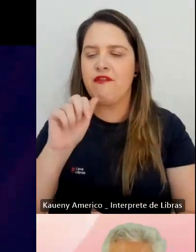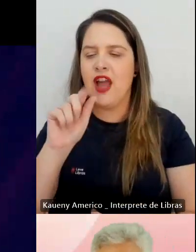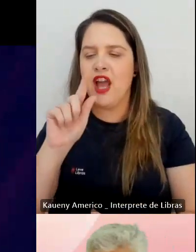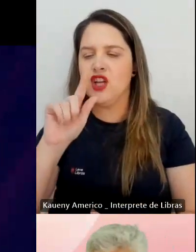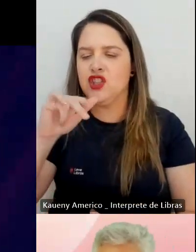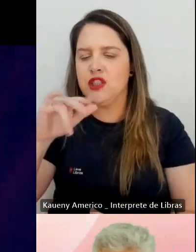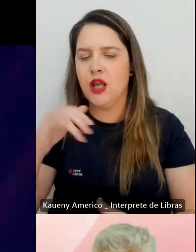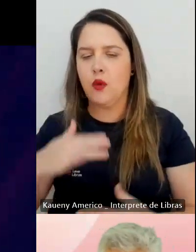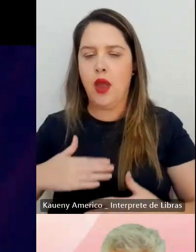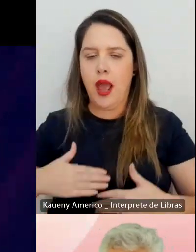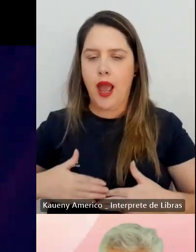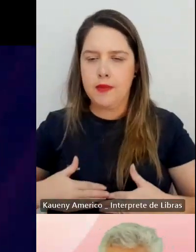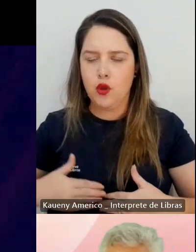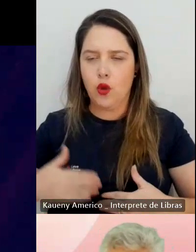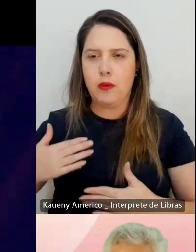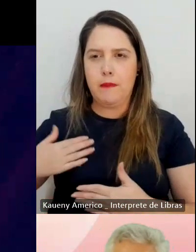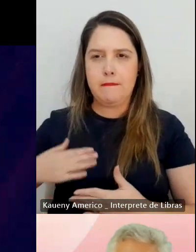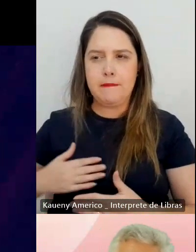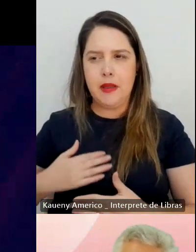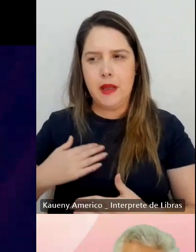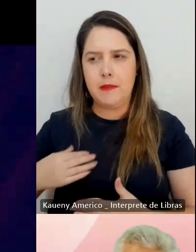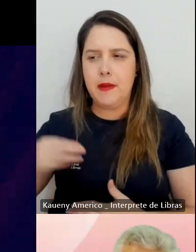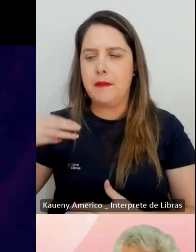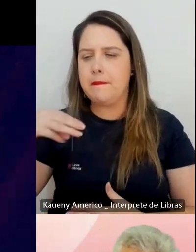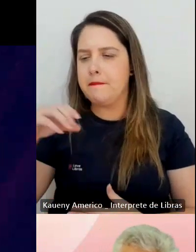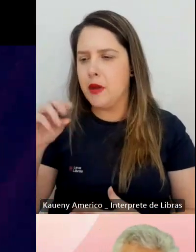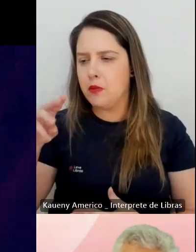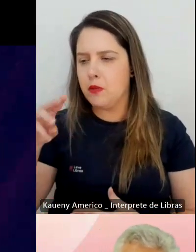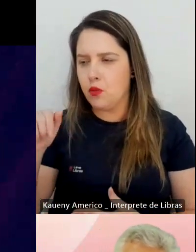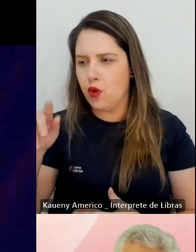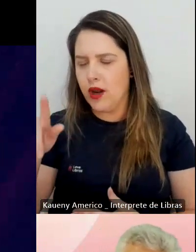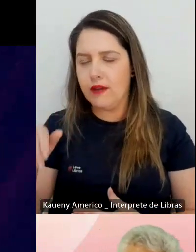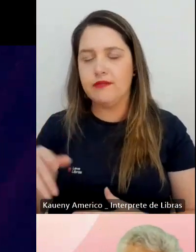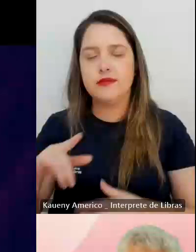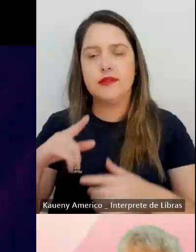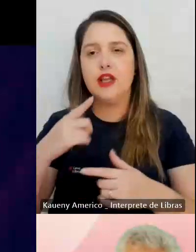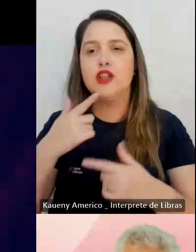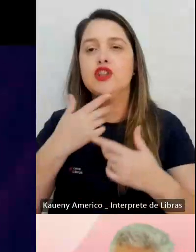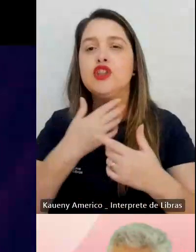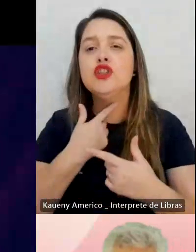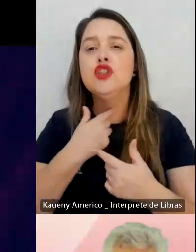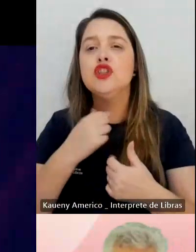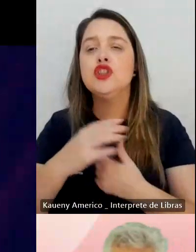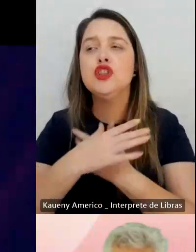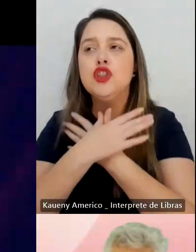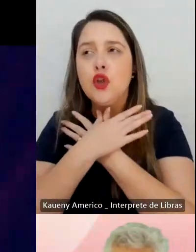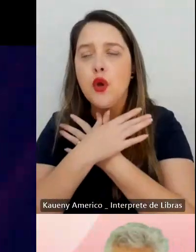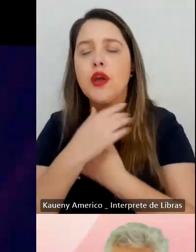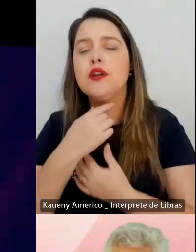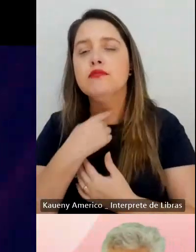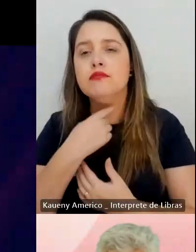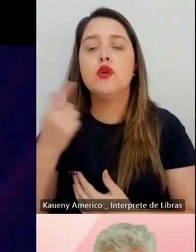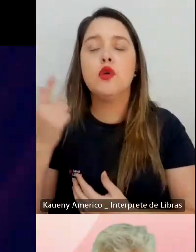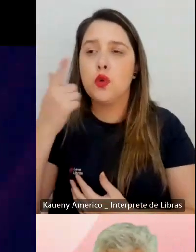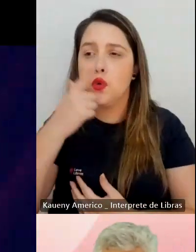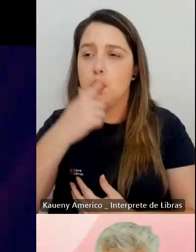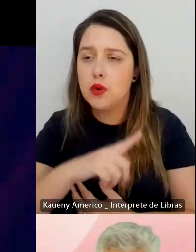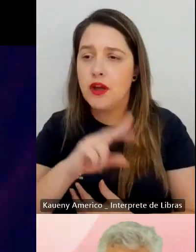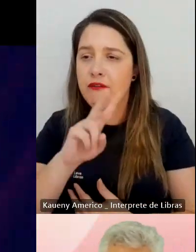das mamas ou a mamografia conforme a idade e ultrassom da tiroide. O ultrassom transvaginal, a gente consegue, né,